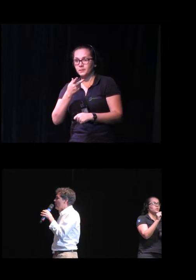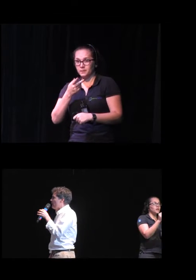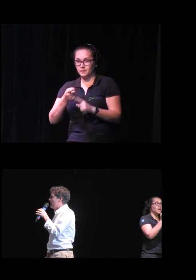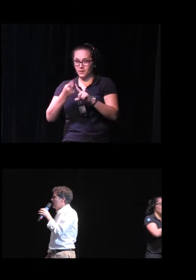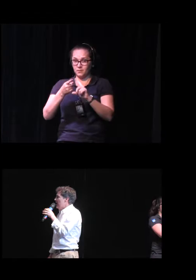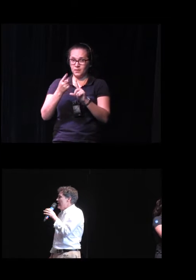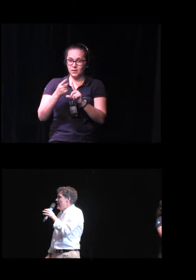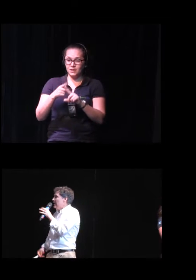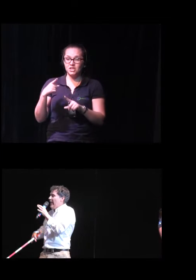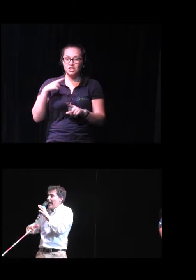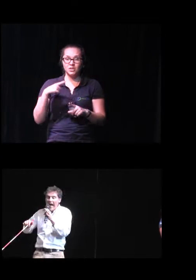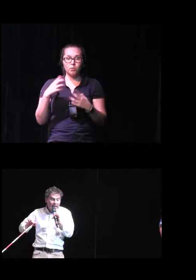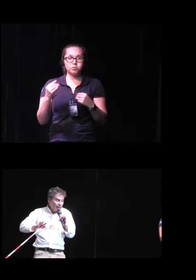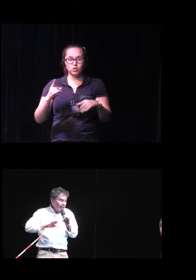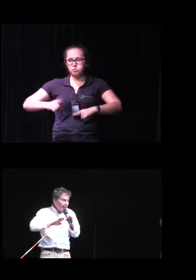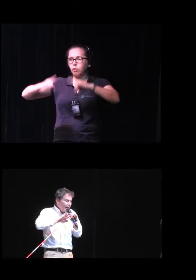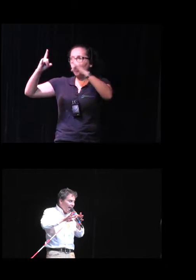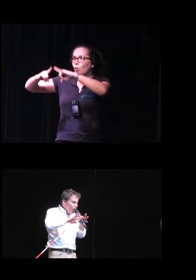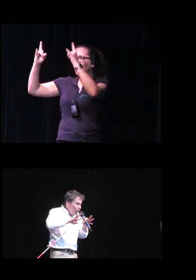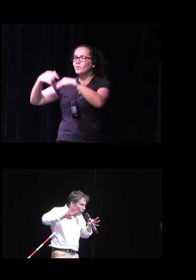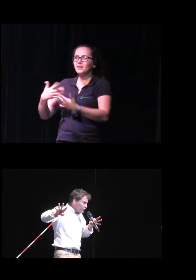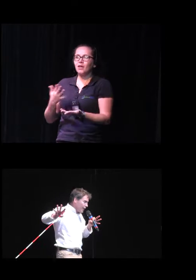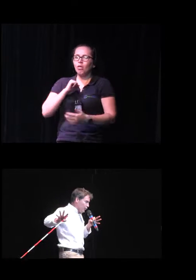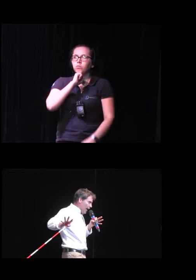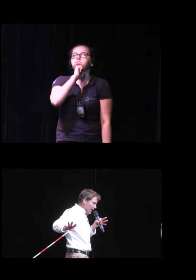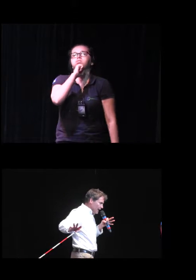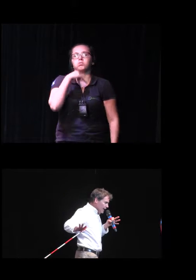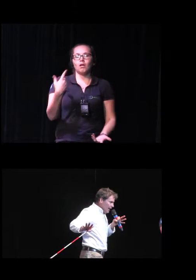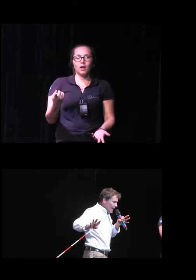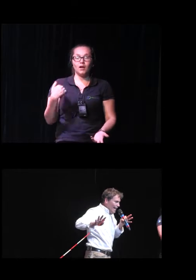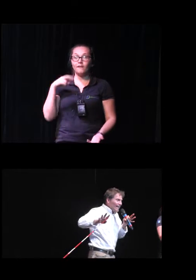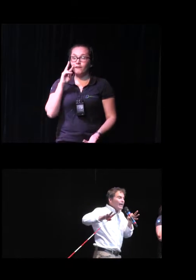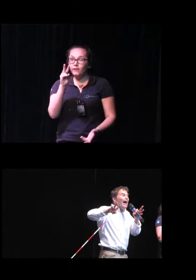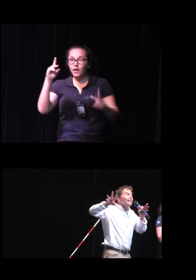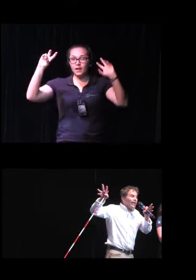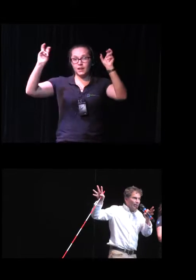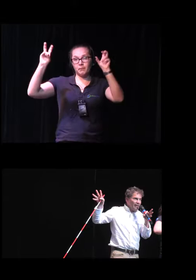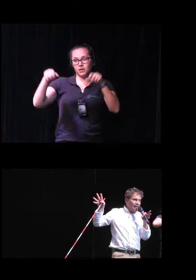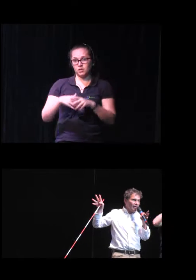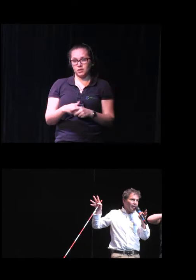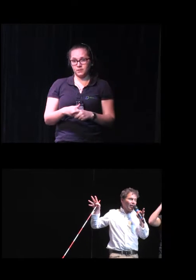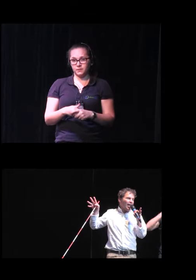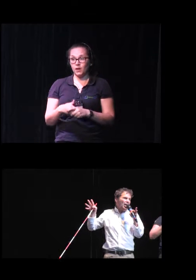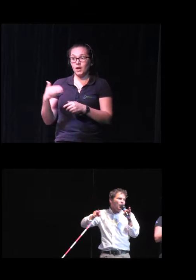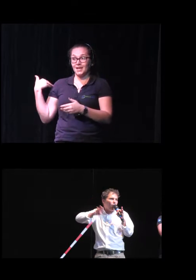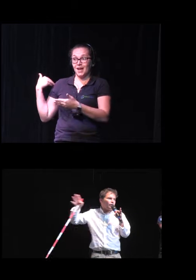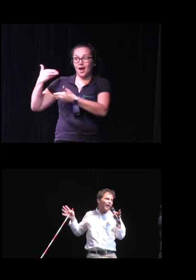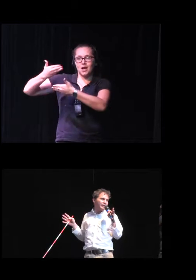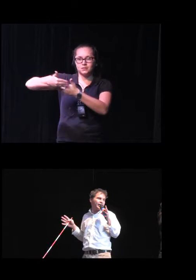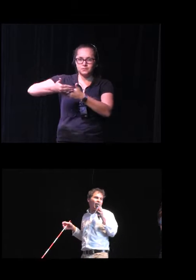Era necessário suspender a proliferação de uma grande quantidade de imóveis para não saturar a